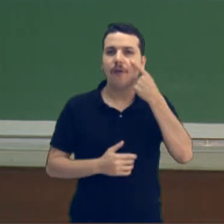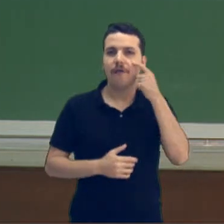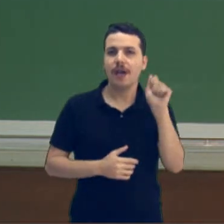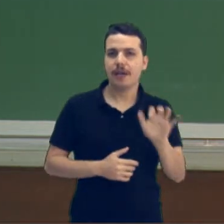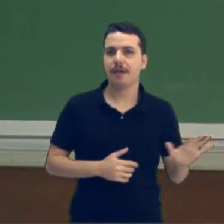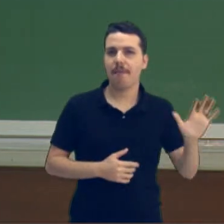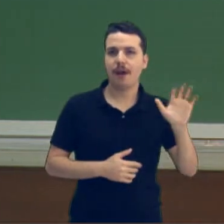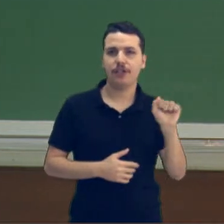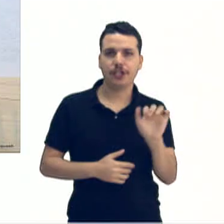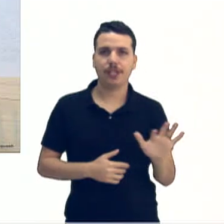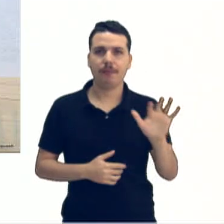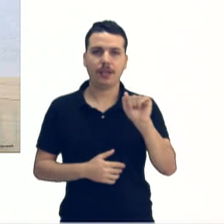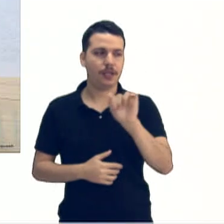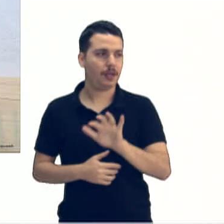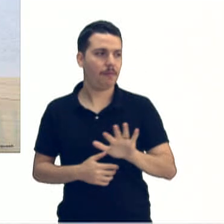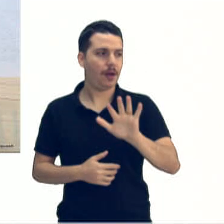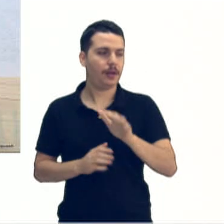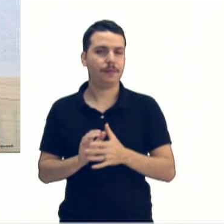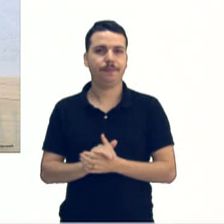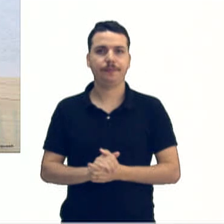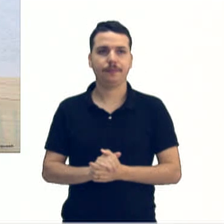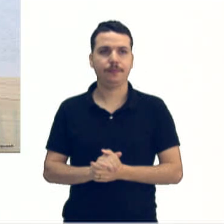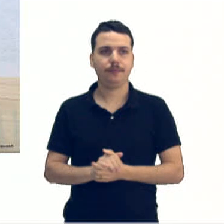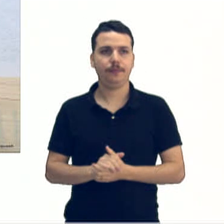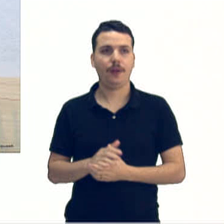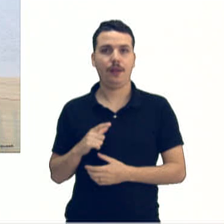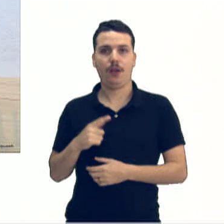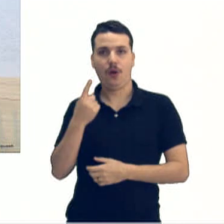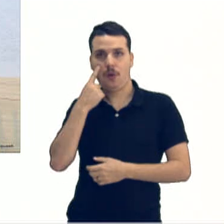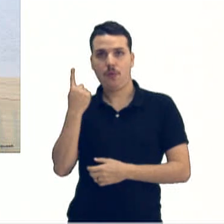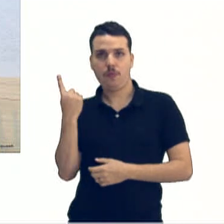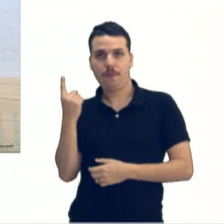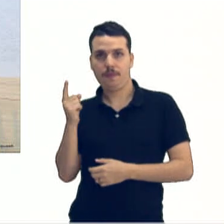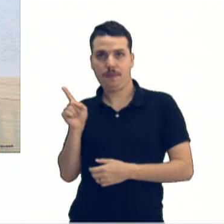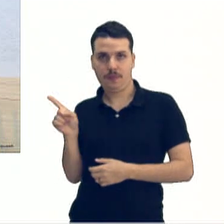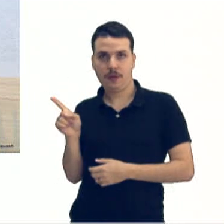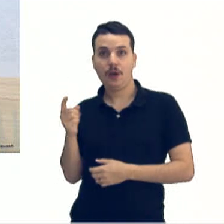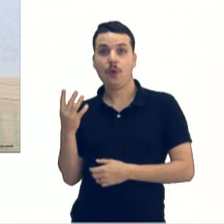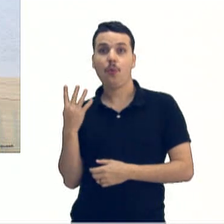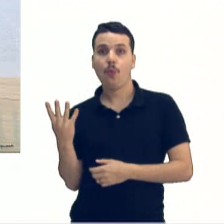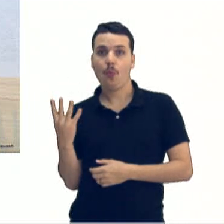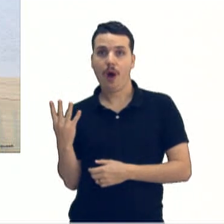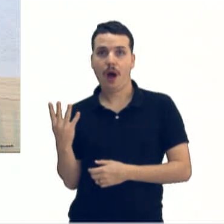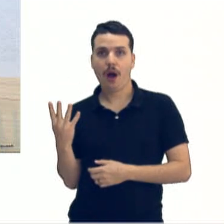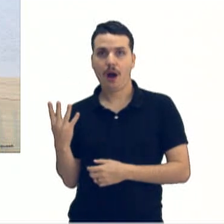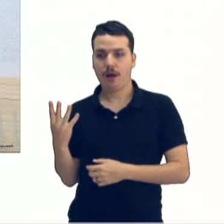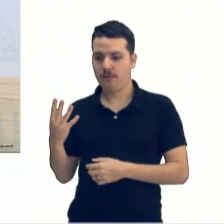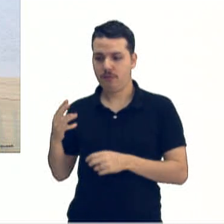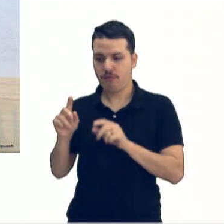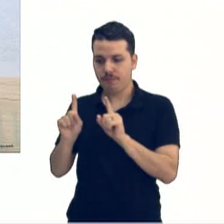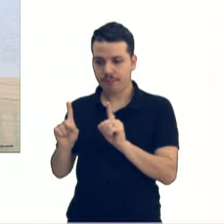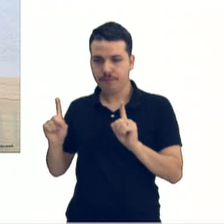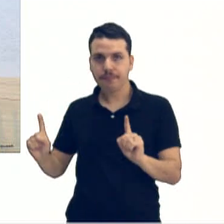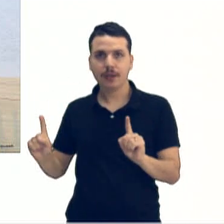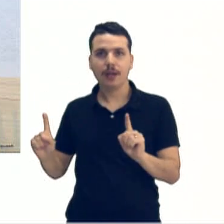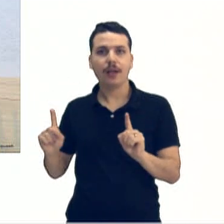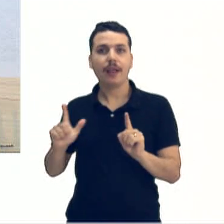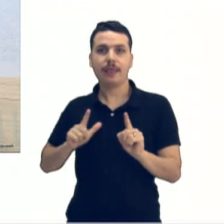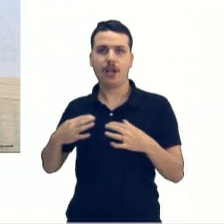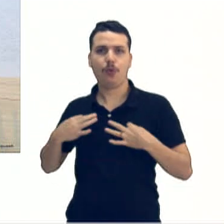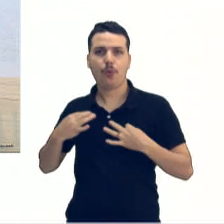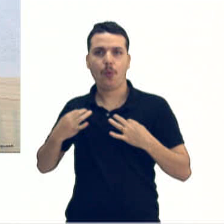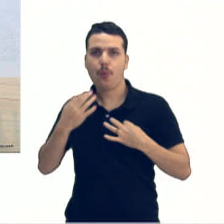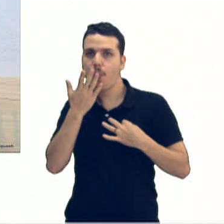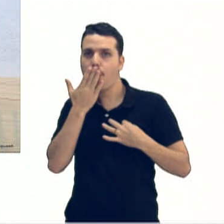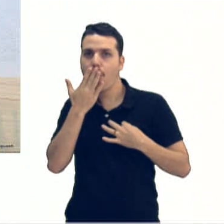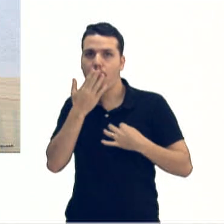que nós temos aqui? Nós temos 4 jogadores identificados pela cor do seu uniforme. Observem